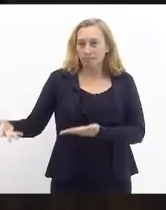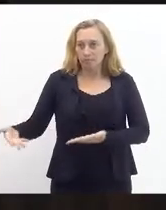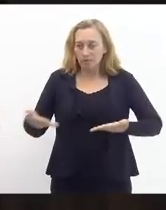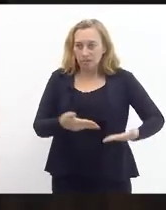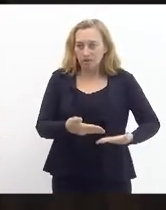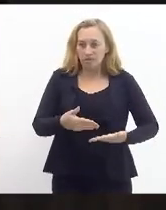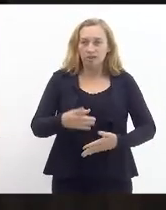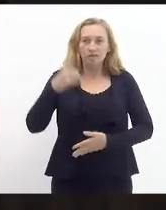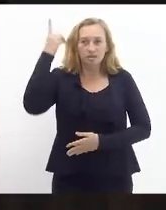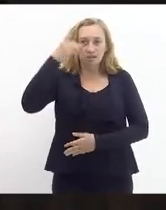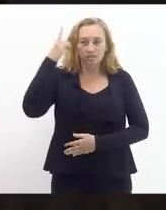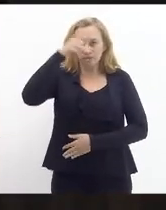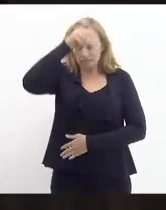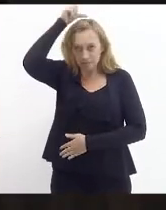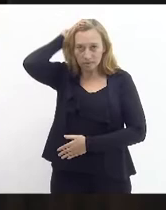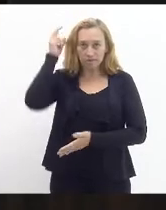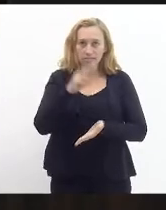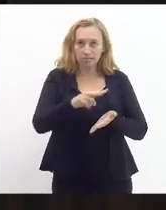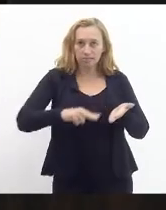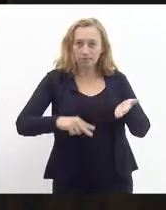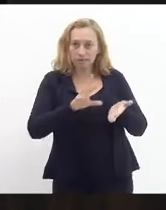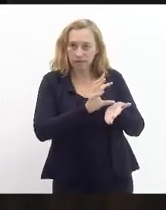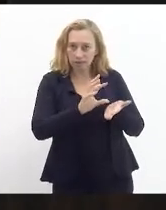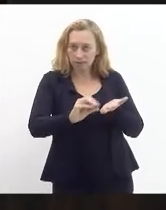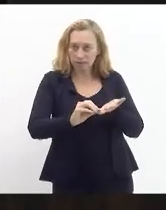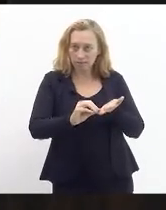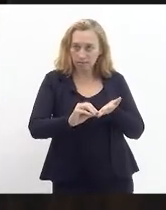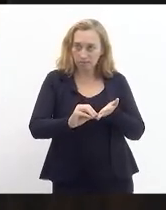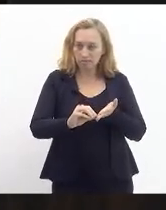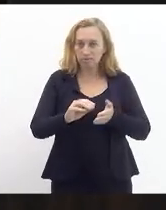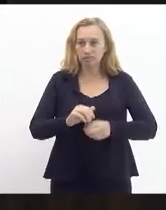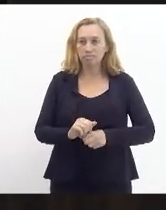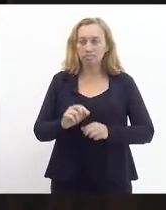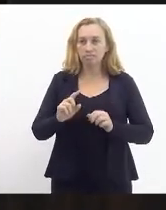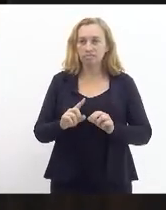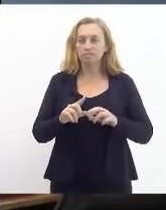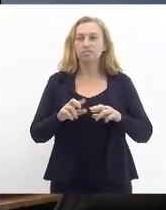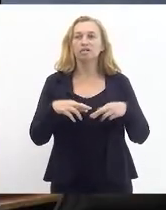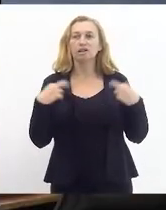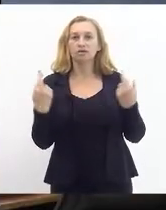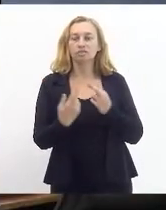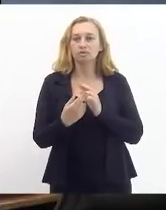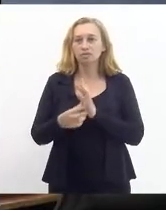Nobre Deputado Luiz Paulo para fazer leitura da ata da sessão anterior